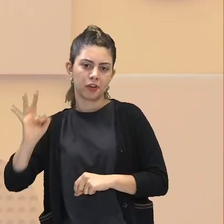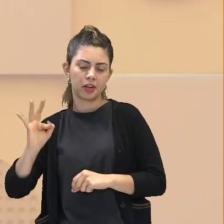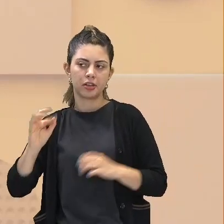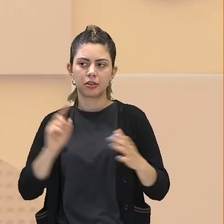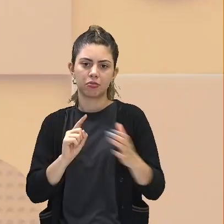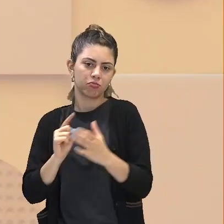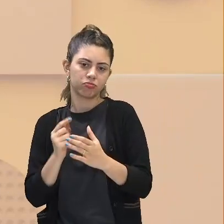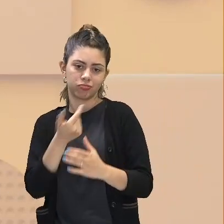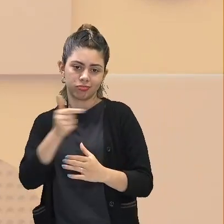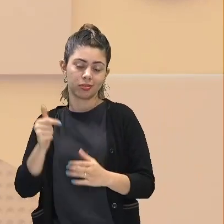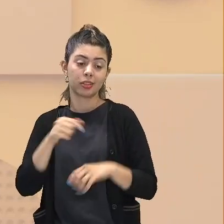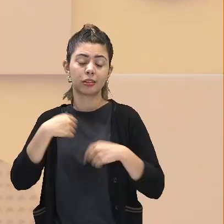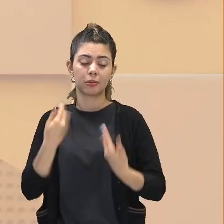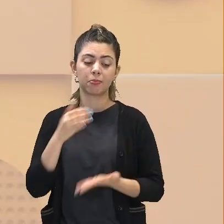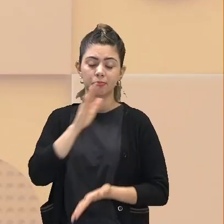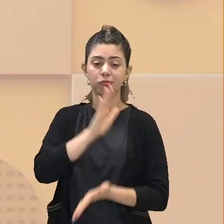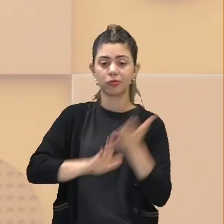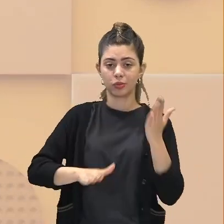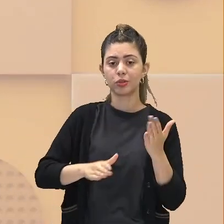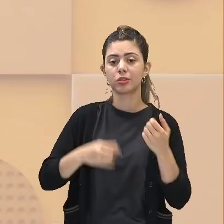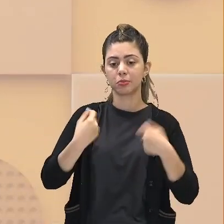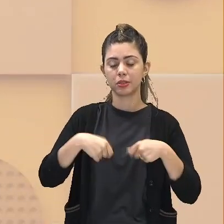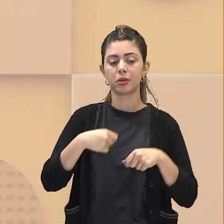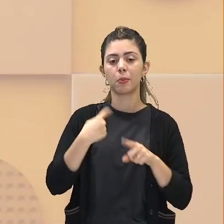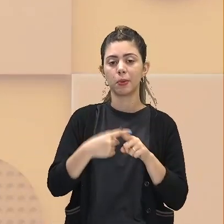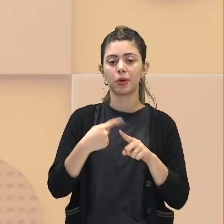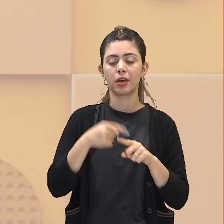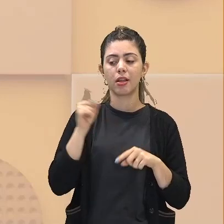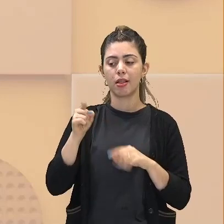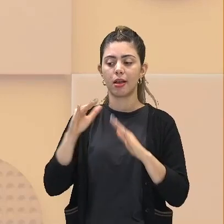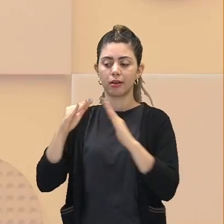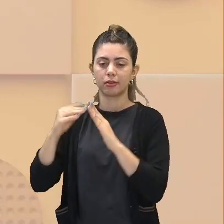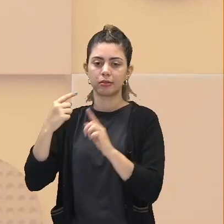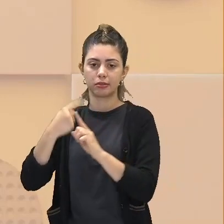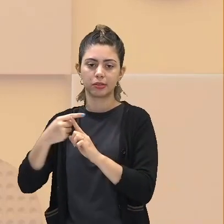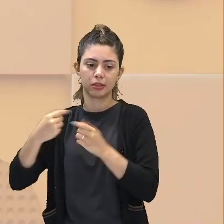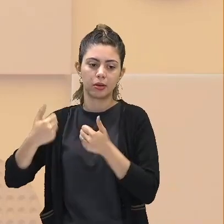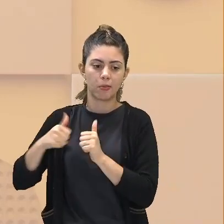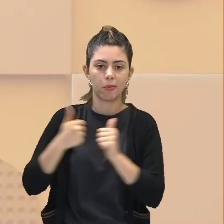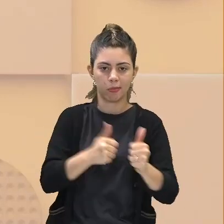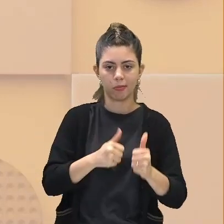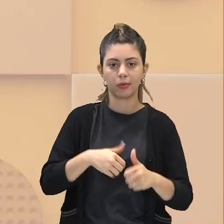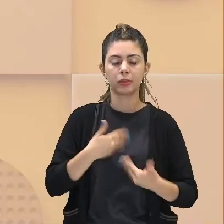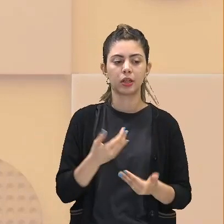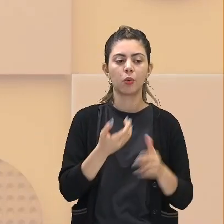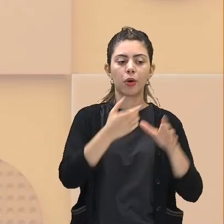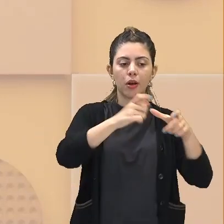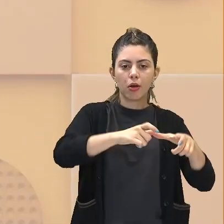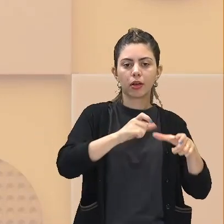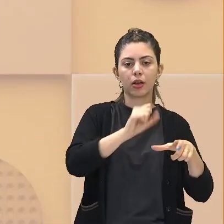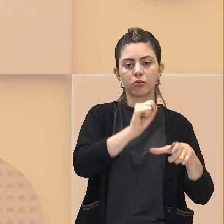a autoridade é das escrituras, e não do Papa, e não de homem. Certo?